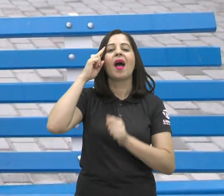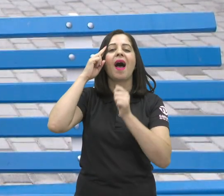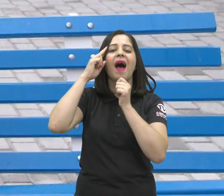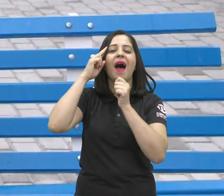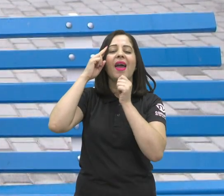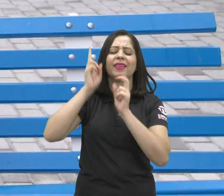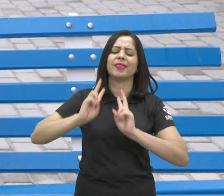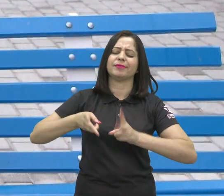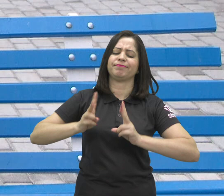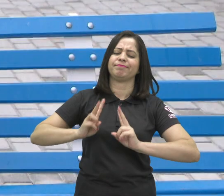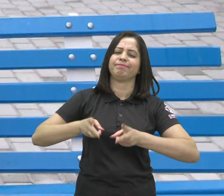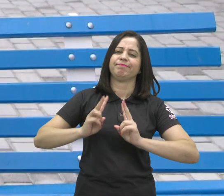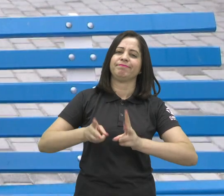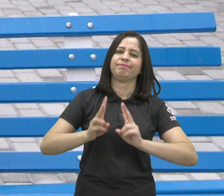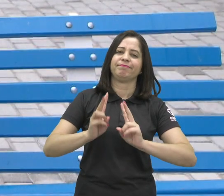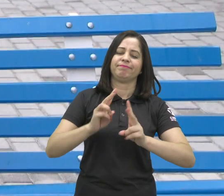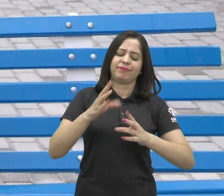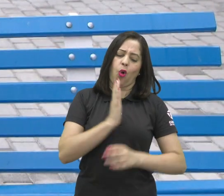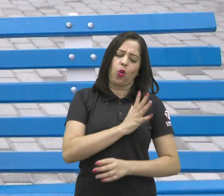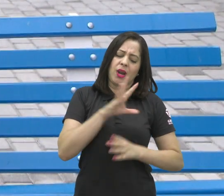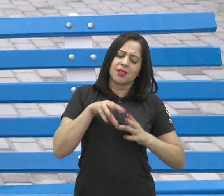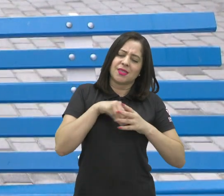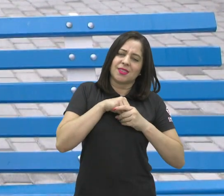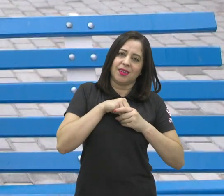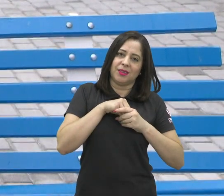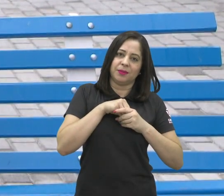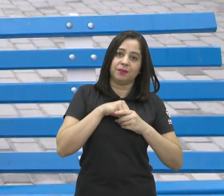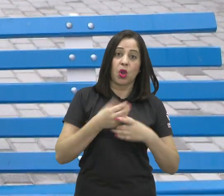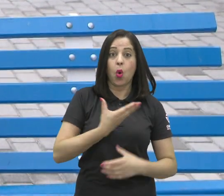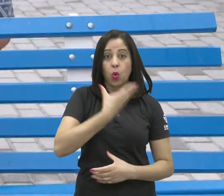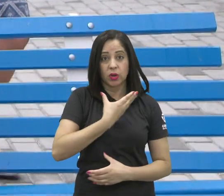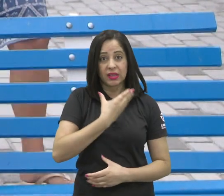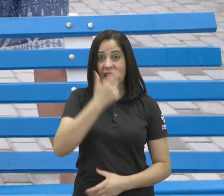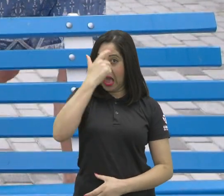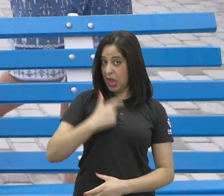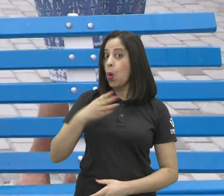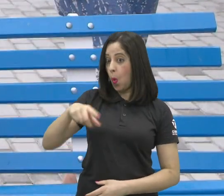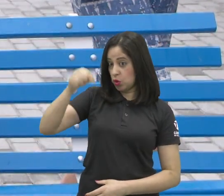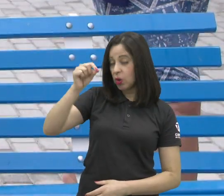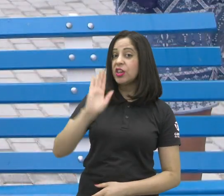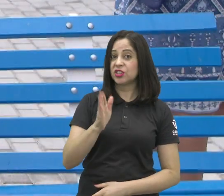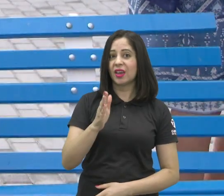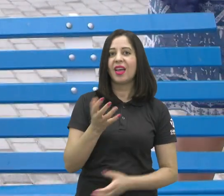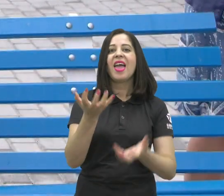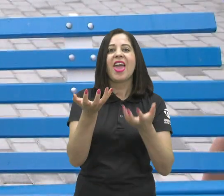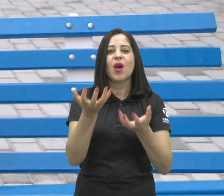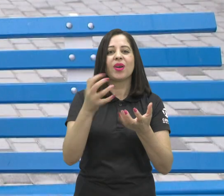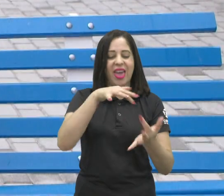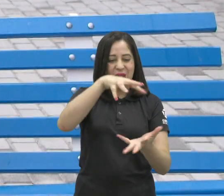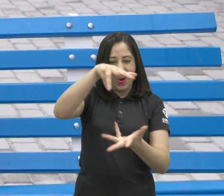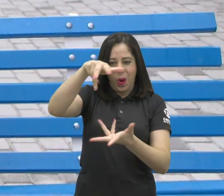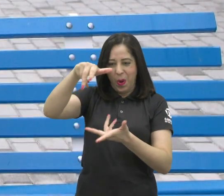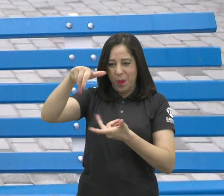os sonhos? Esses não envelhecem, permanecem guardados em nosso coração. Para esse Natal, eu já fiz o meu